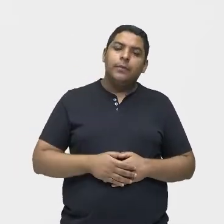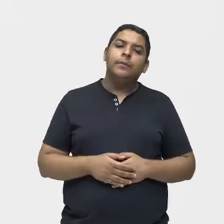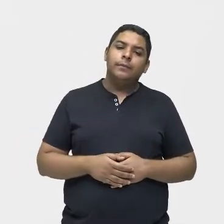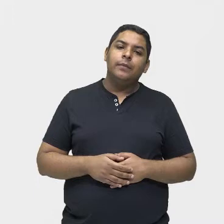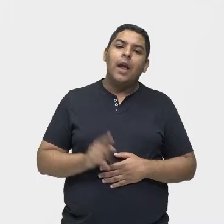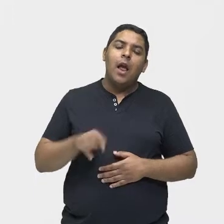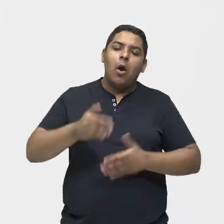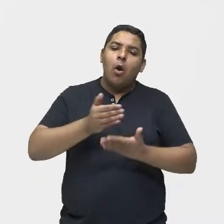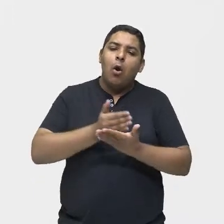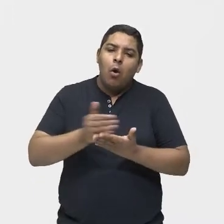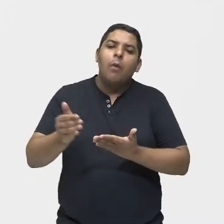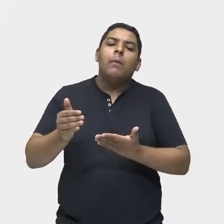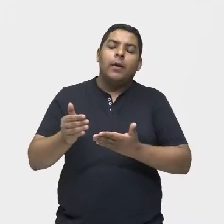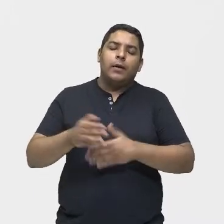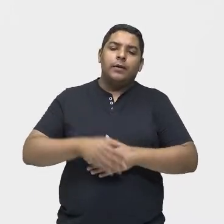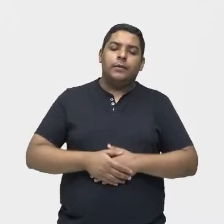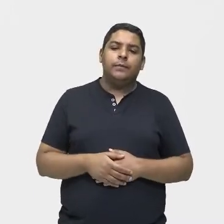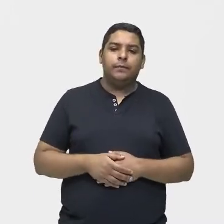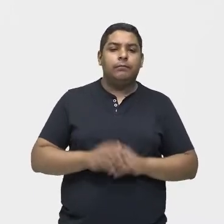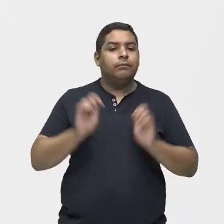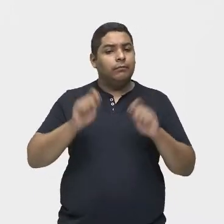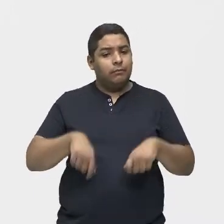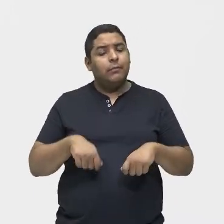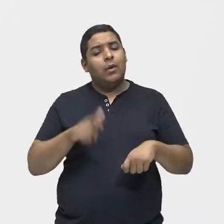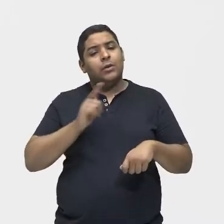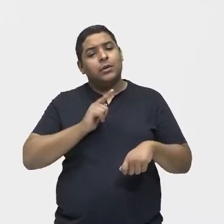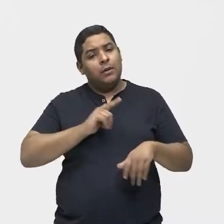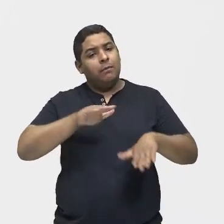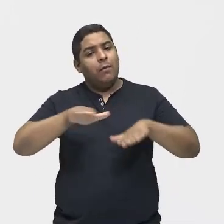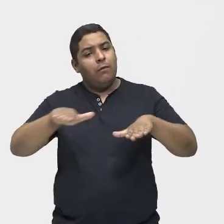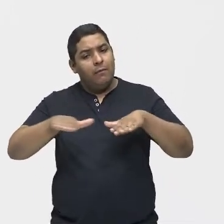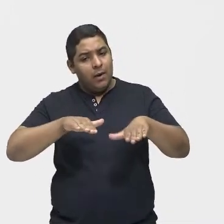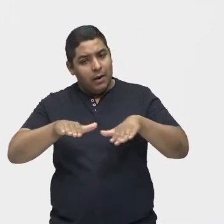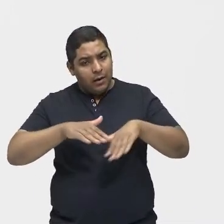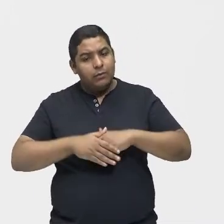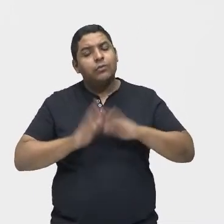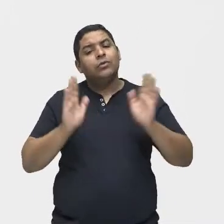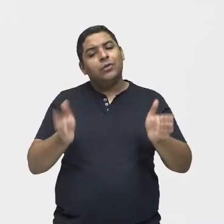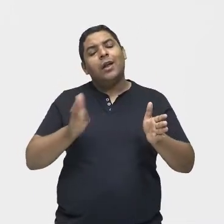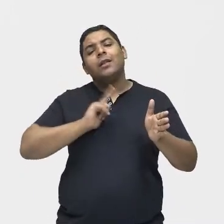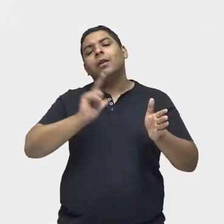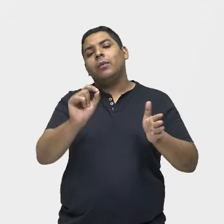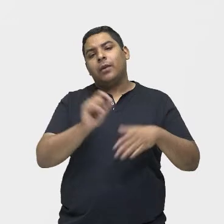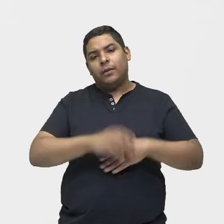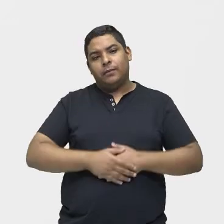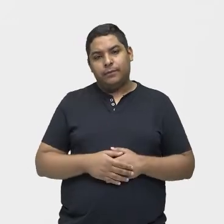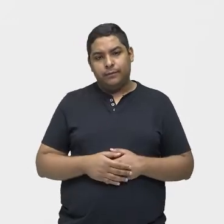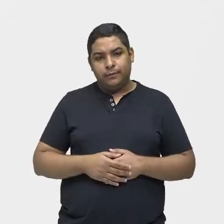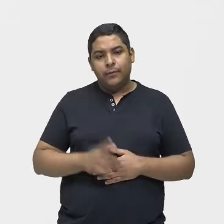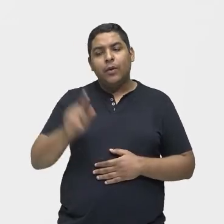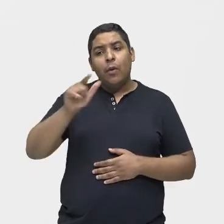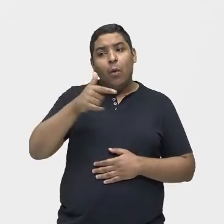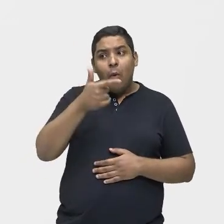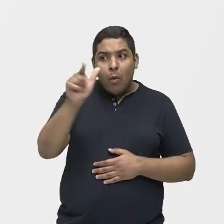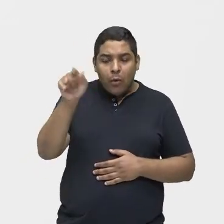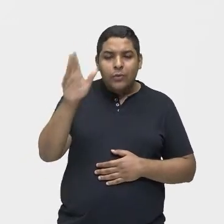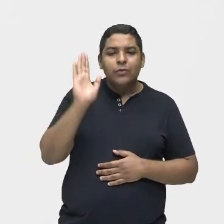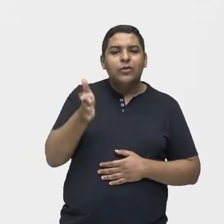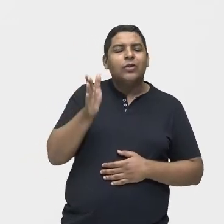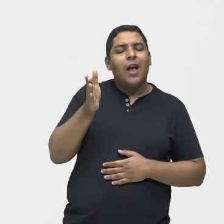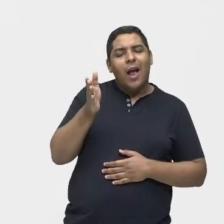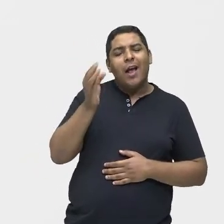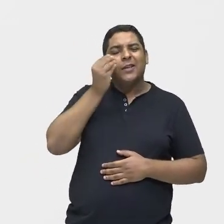primeiros passos que você vai dar no jogo e eles podem, então, acabar definindo se você perde ou se você ganha, porque